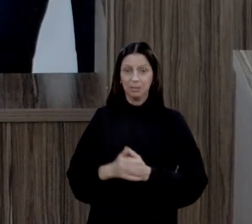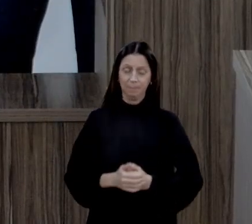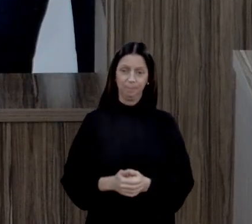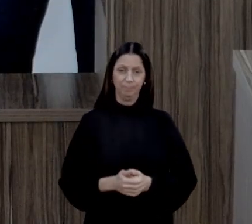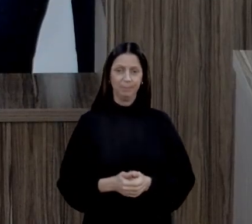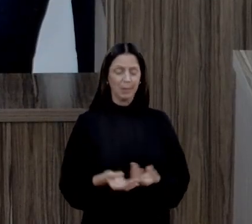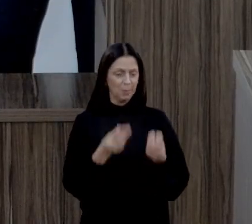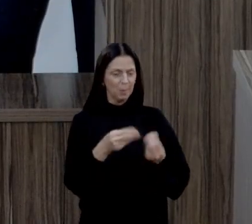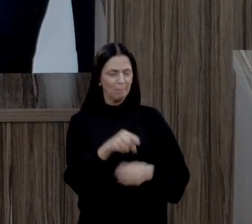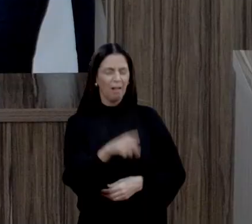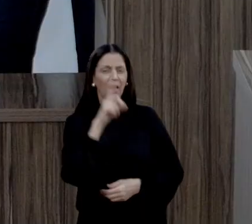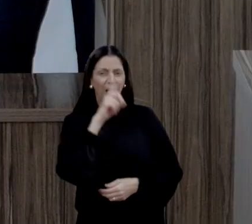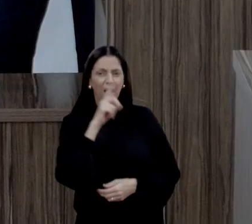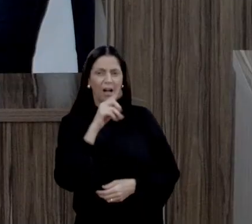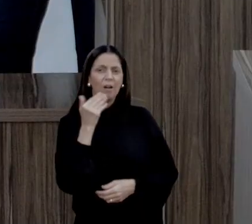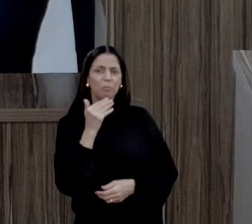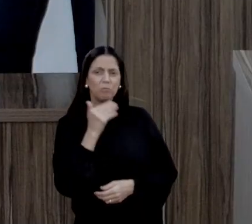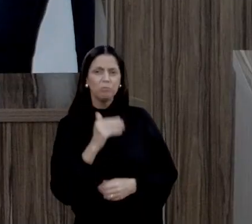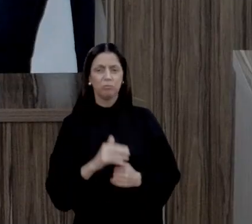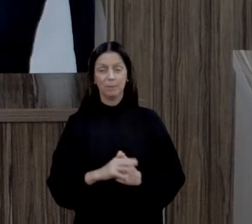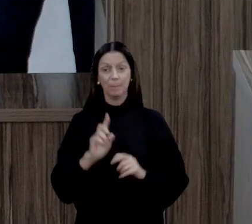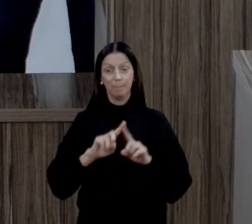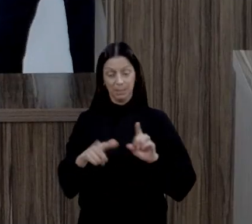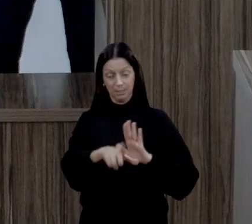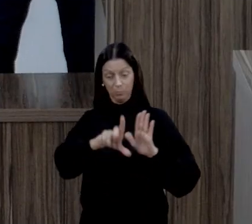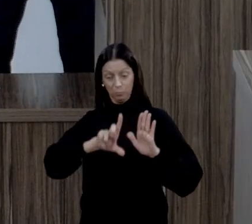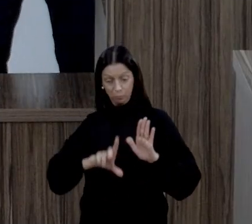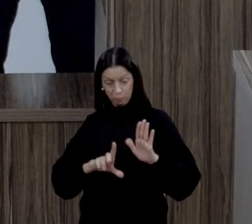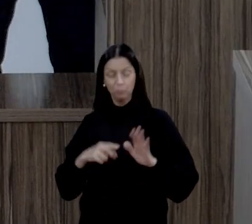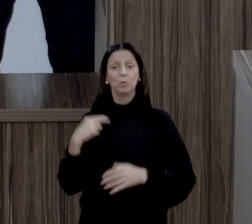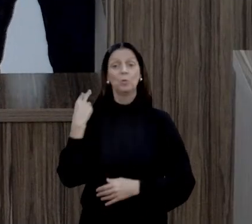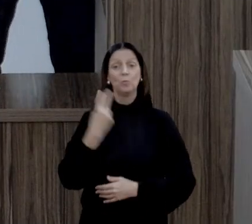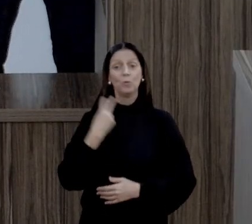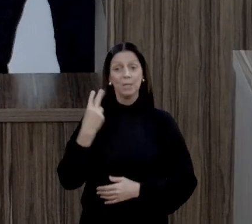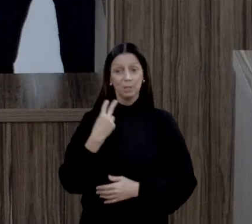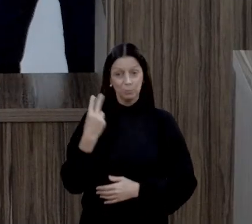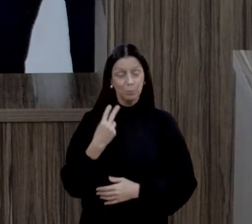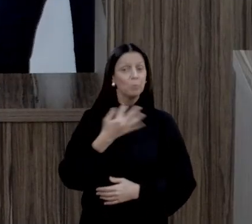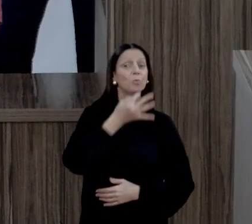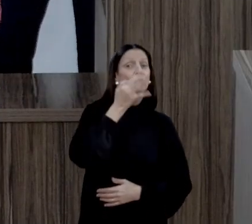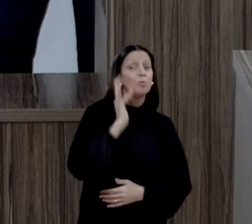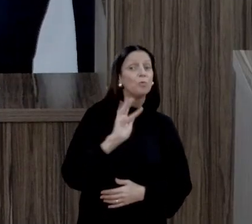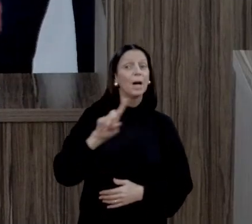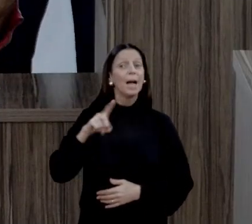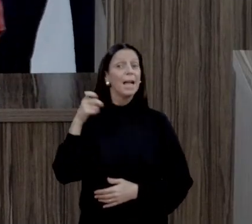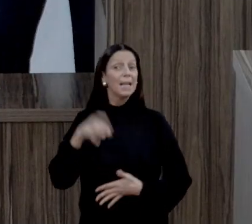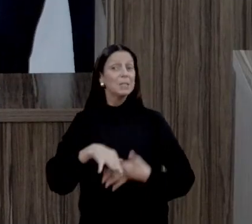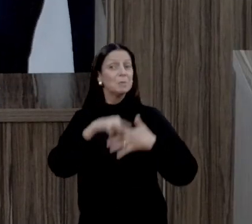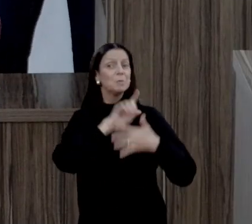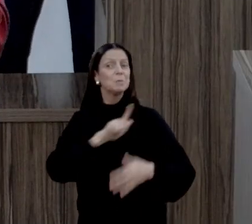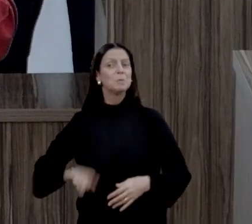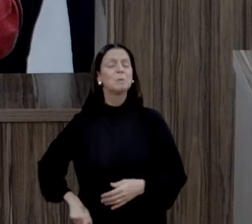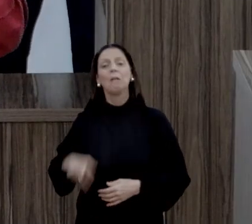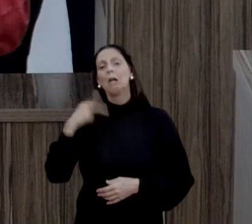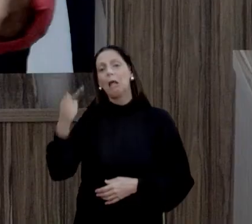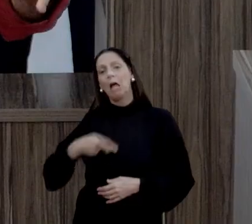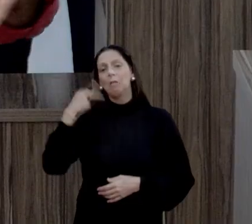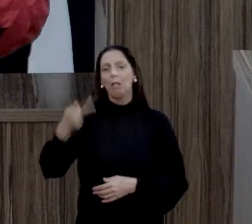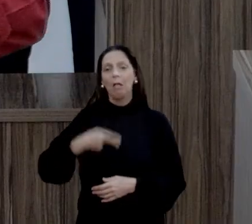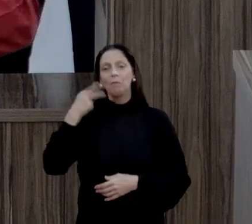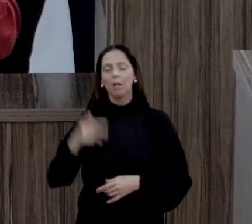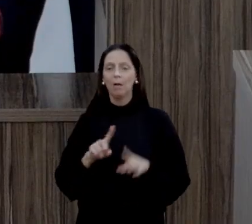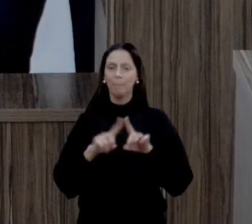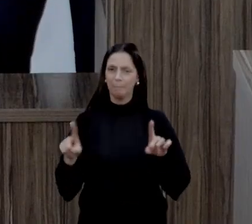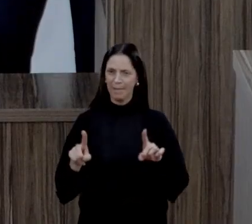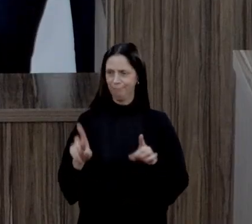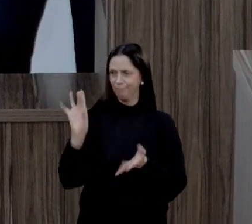para se desmanchar. Mas o vereador que me antecedeu aqui, né, o ex-líder do governo, Flavinho, falou e não falou nada da SC 108, do prolongamento